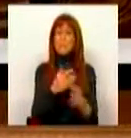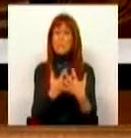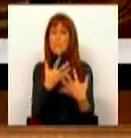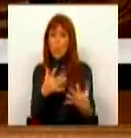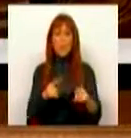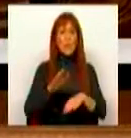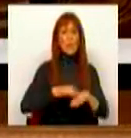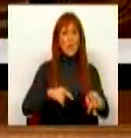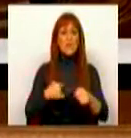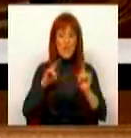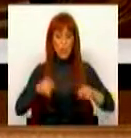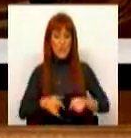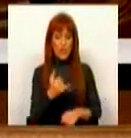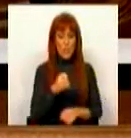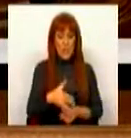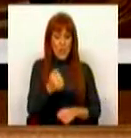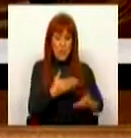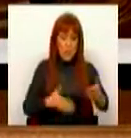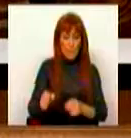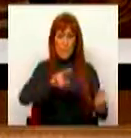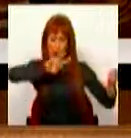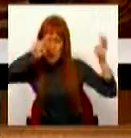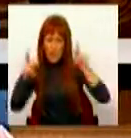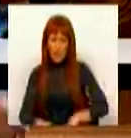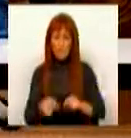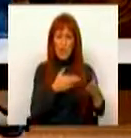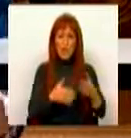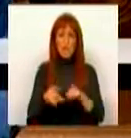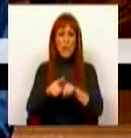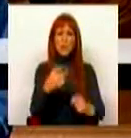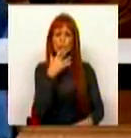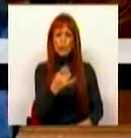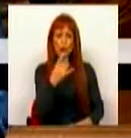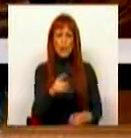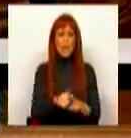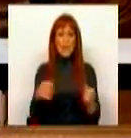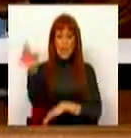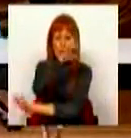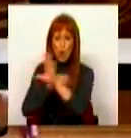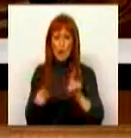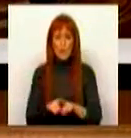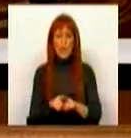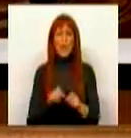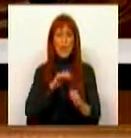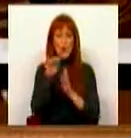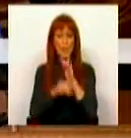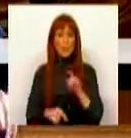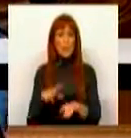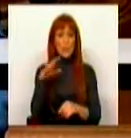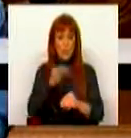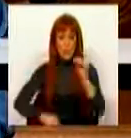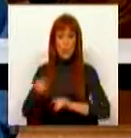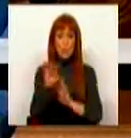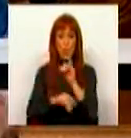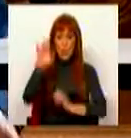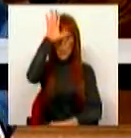patente. E por isso iniciamos em 2015 um caminho alternativo. Caminhamos sozinhos na Europa, com o nosso programa eleitoral, com o nosso